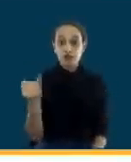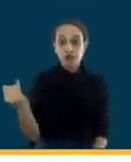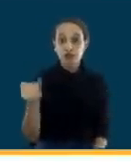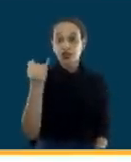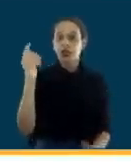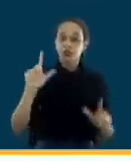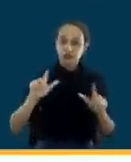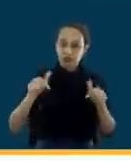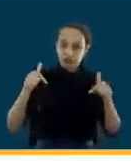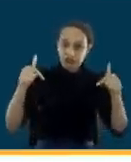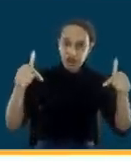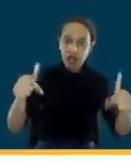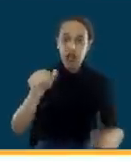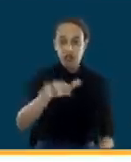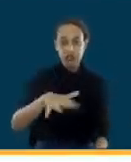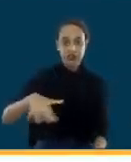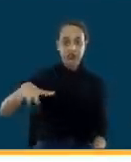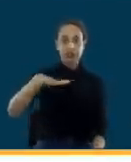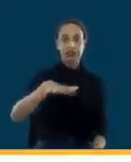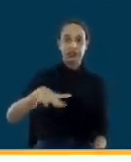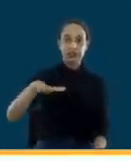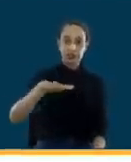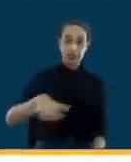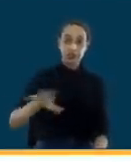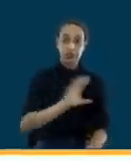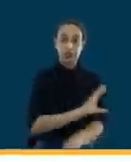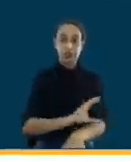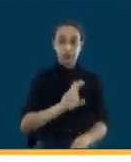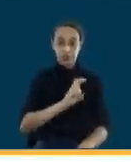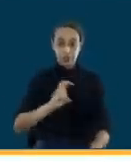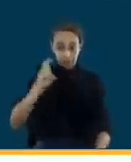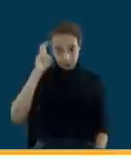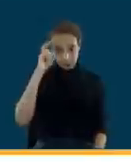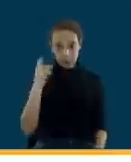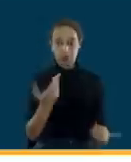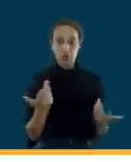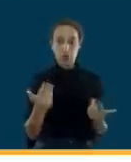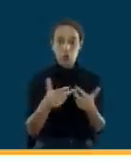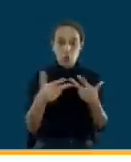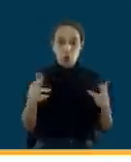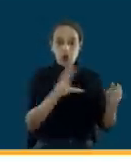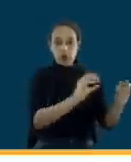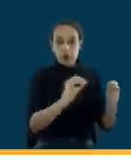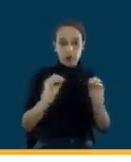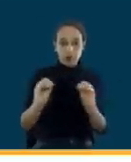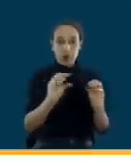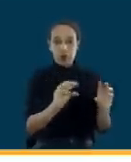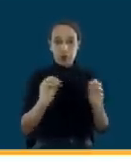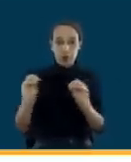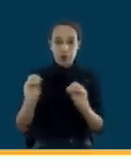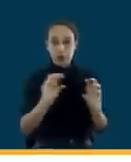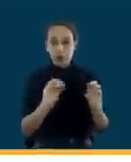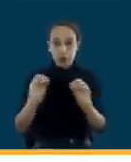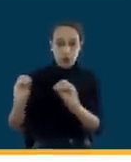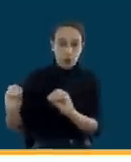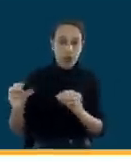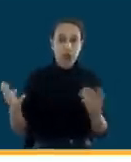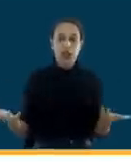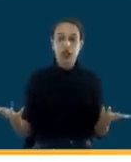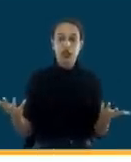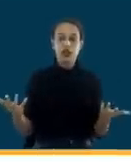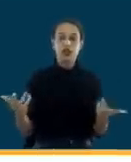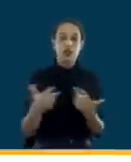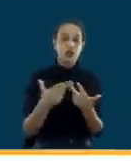realizadas no campo da cultura, muitas coisas adiadas, muitas coisas que mesmo não